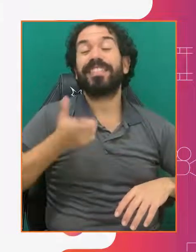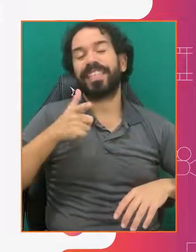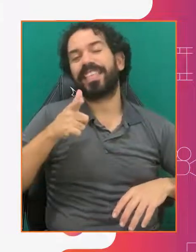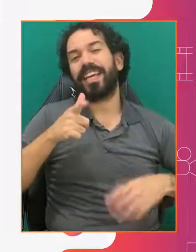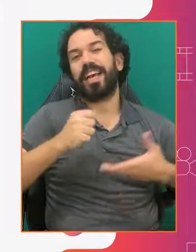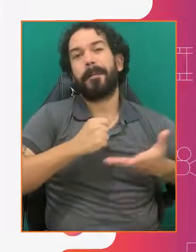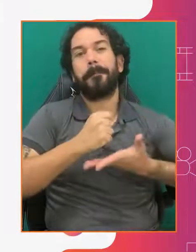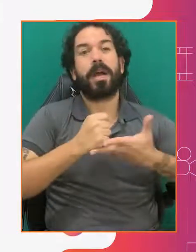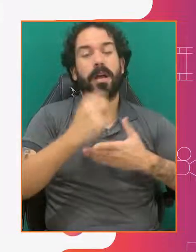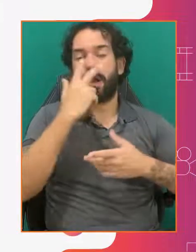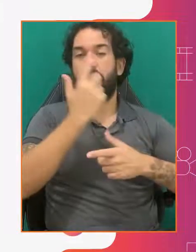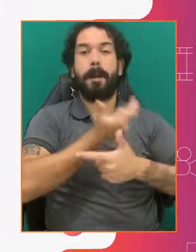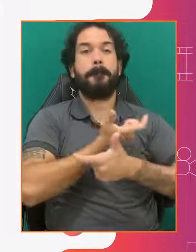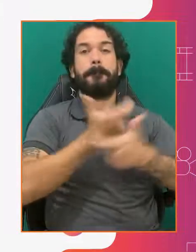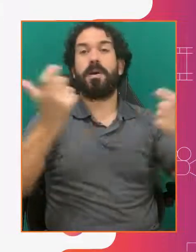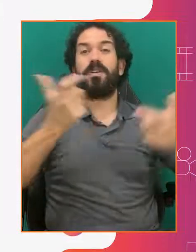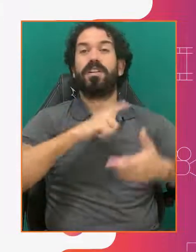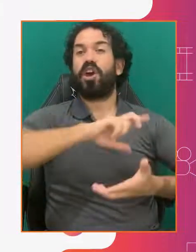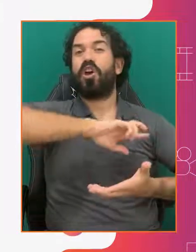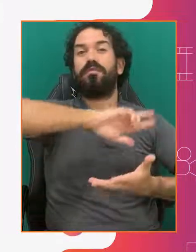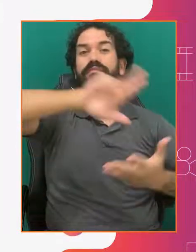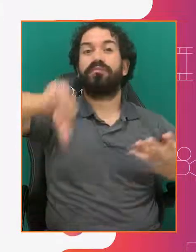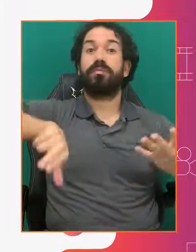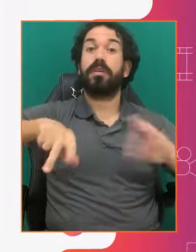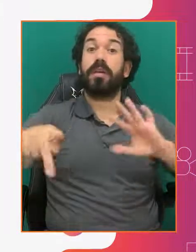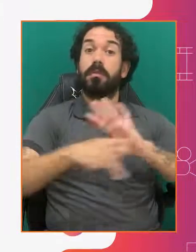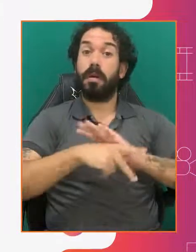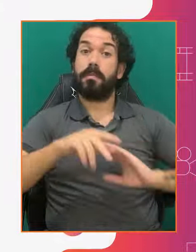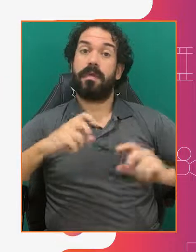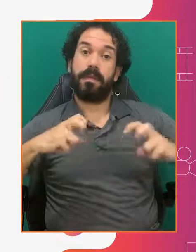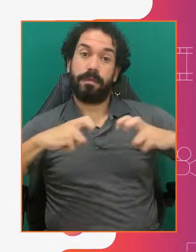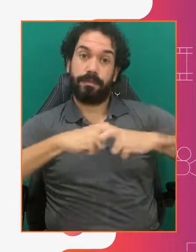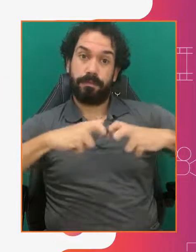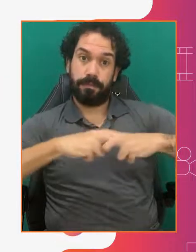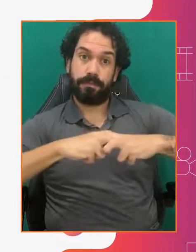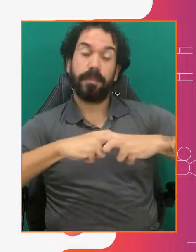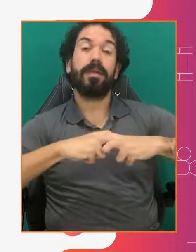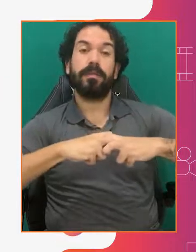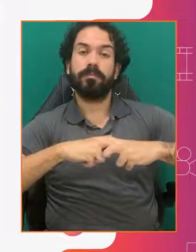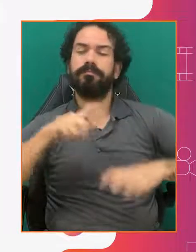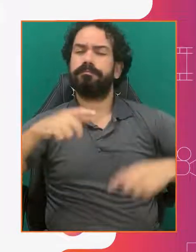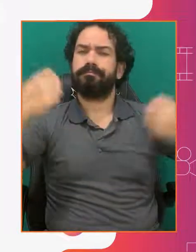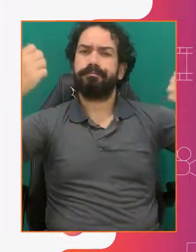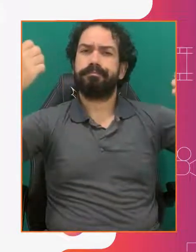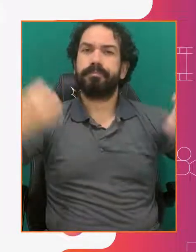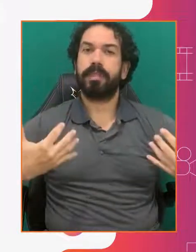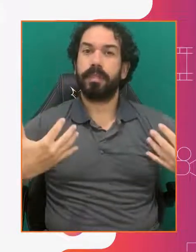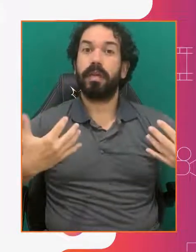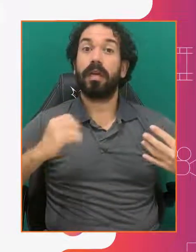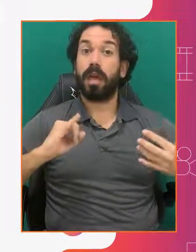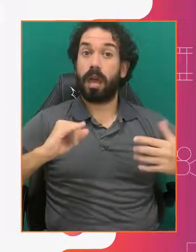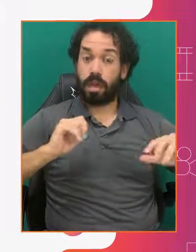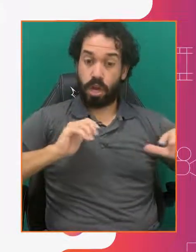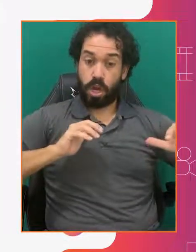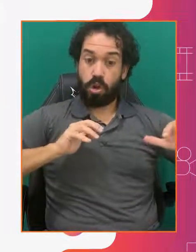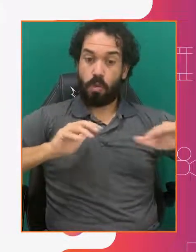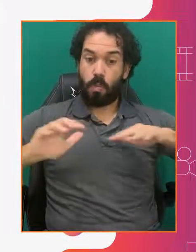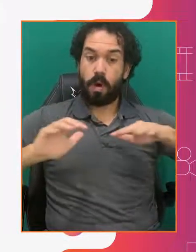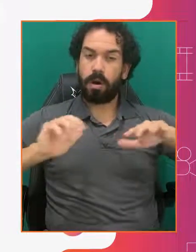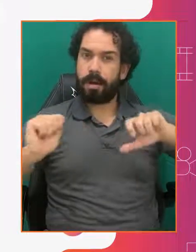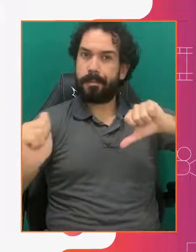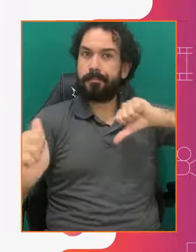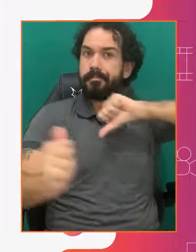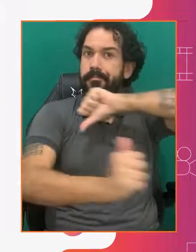princípio, assim como a maioria dos outros, vem da física, que diz que quando um movimento passa por